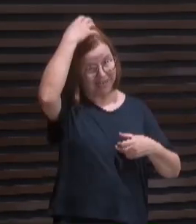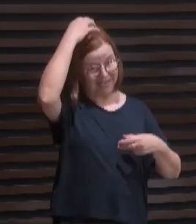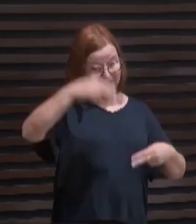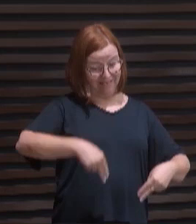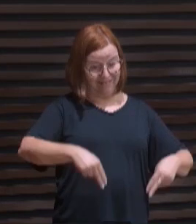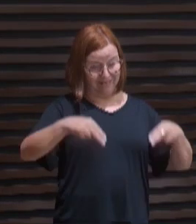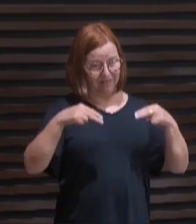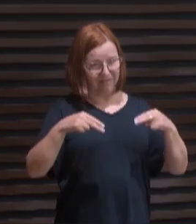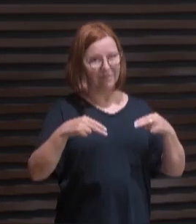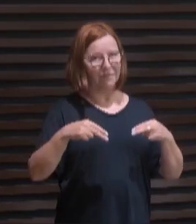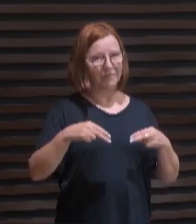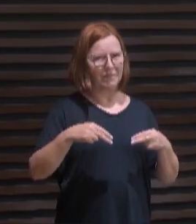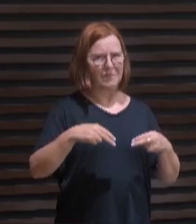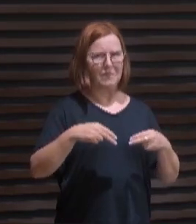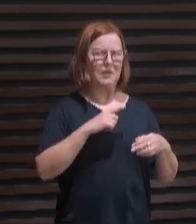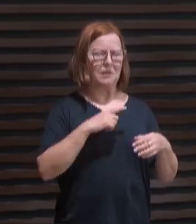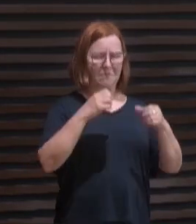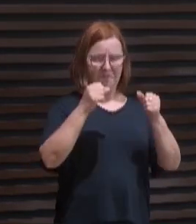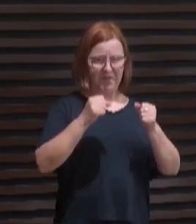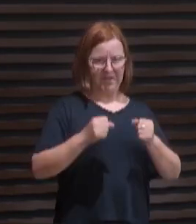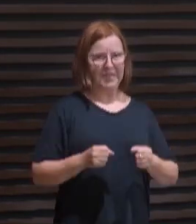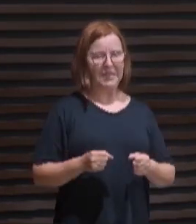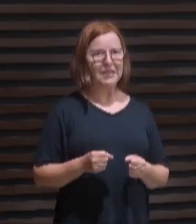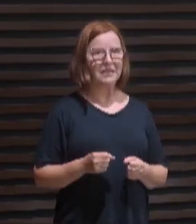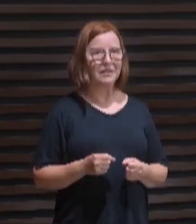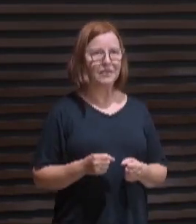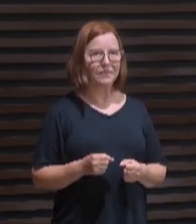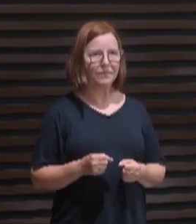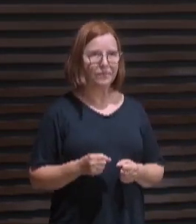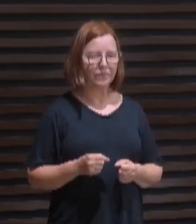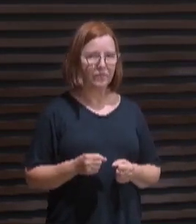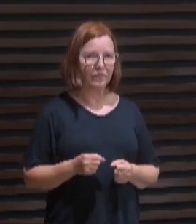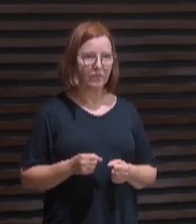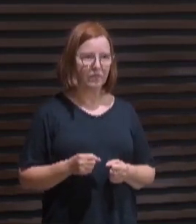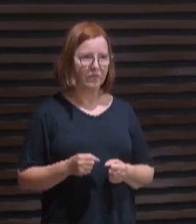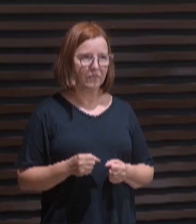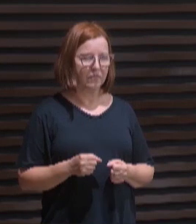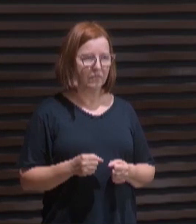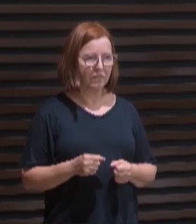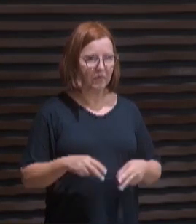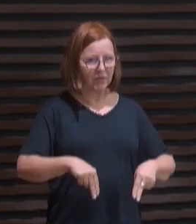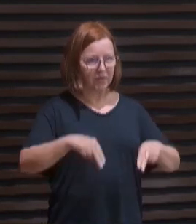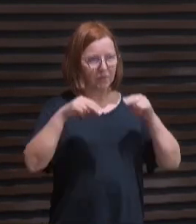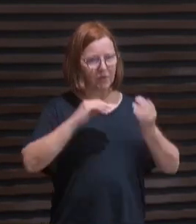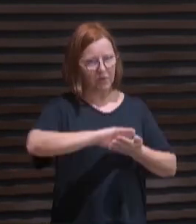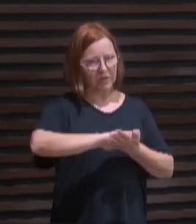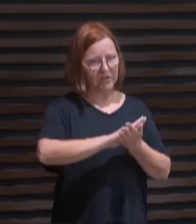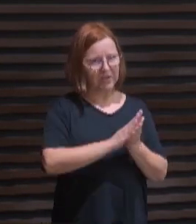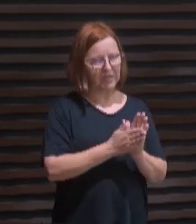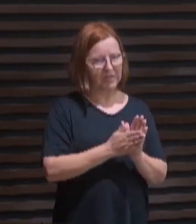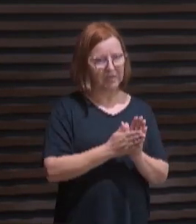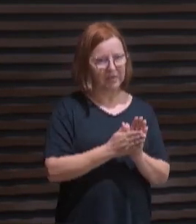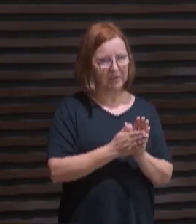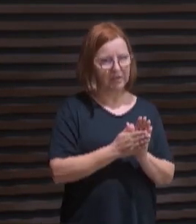rei forte, poderoso. Ele destruiu Cambises, ele destruiu o